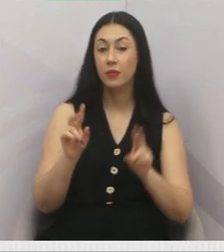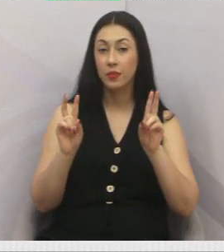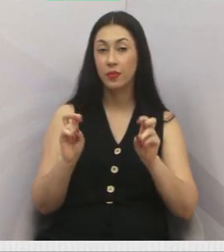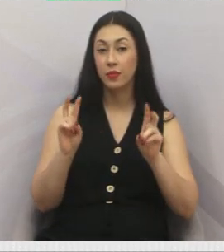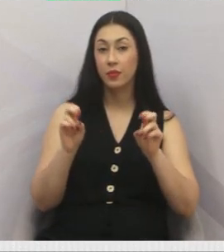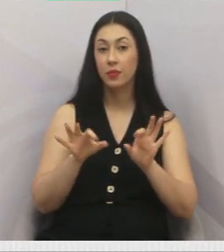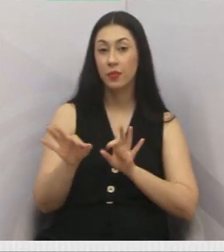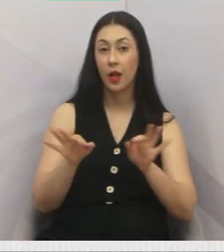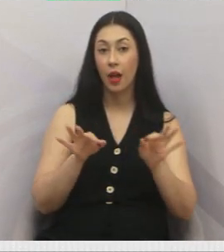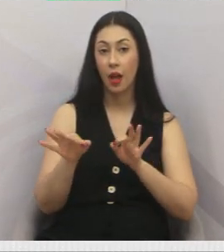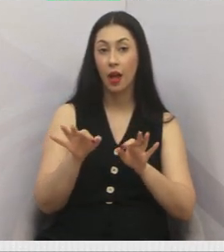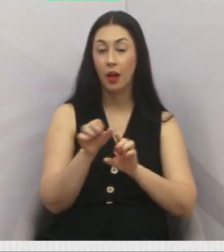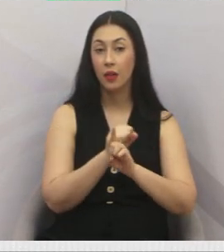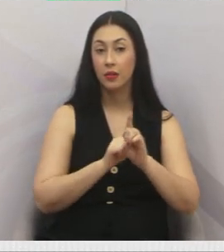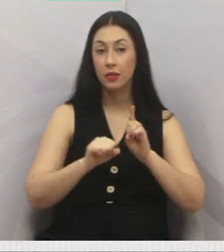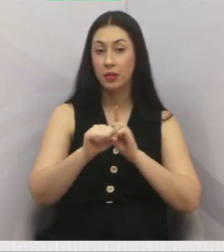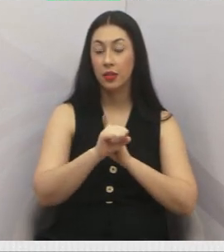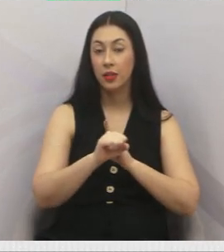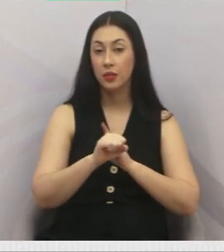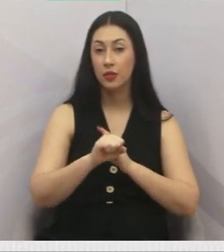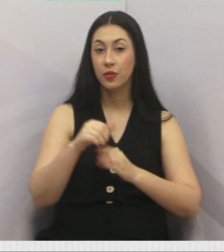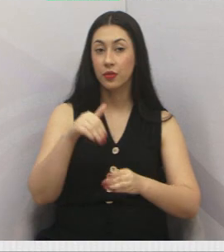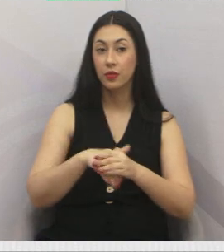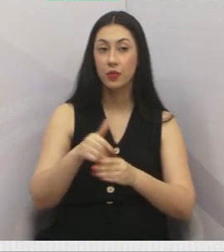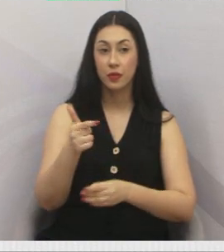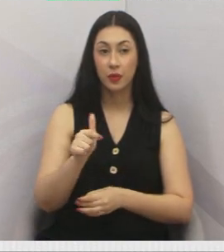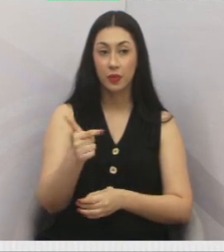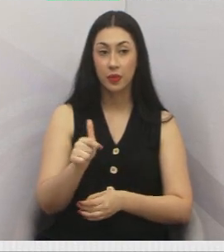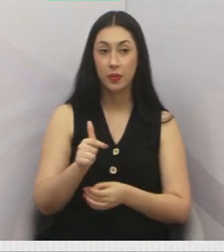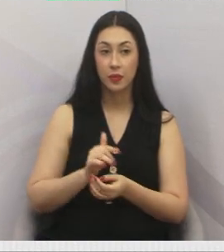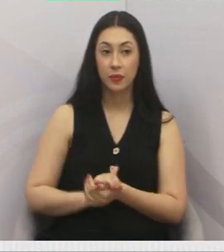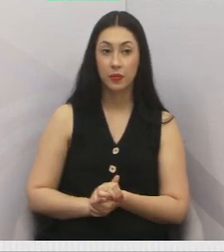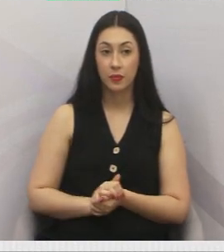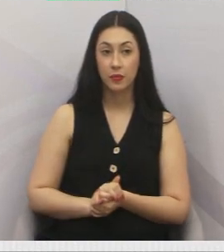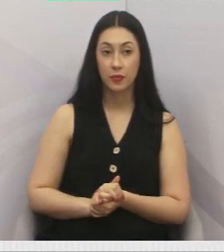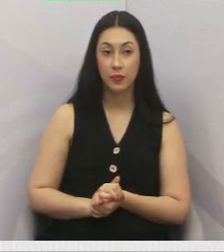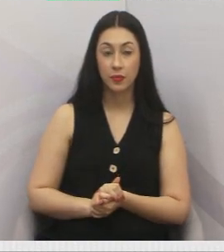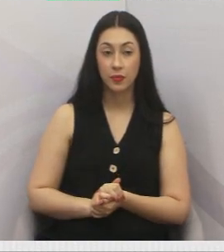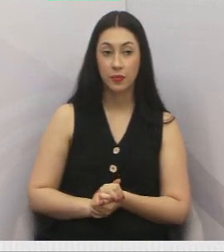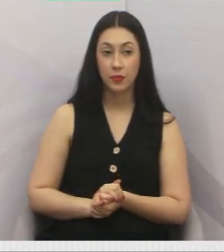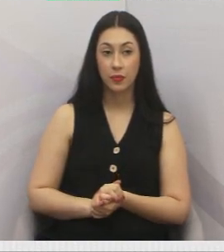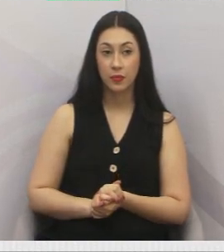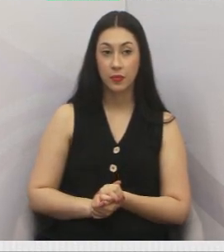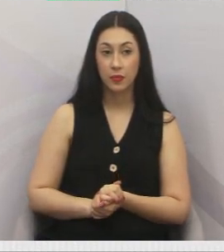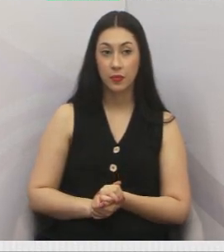Segmento Organização da Sociedade Civil, voto em branco. Podemos ir?